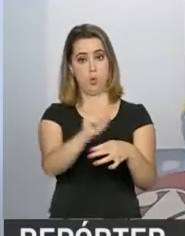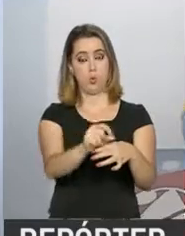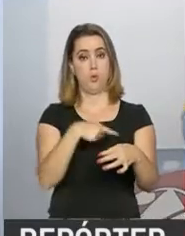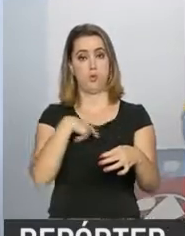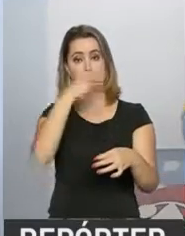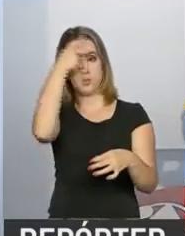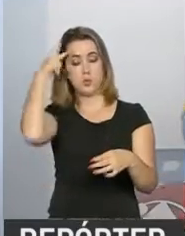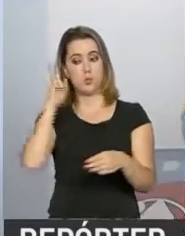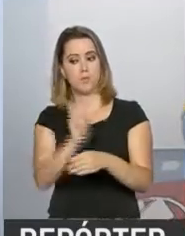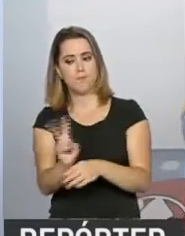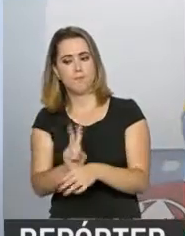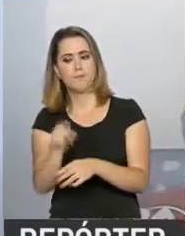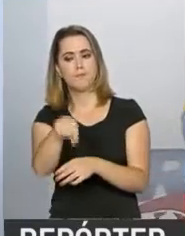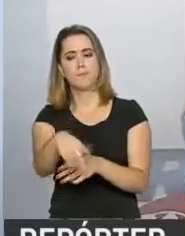sus ir lá e fará a verificação